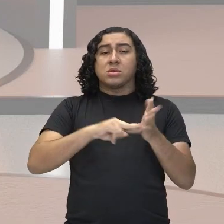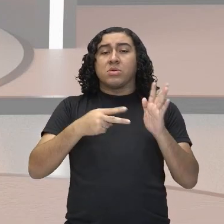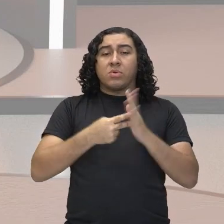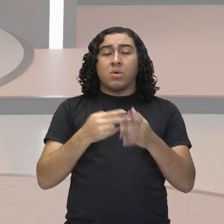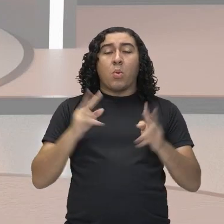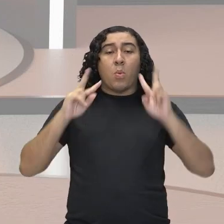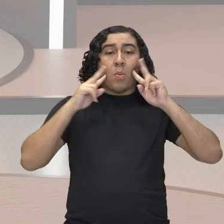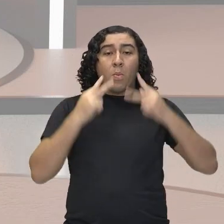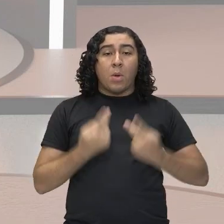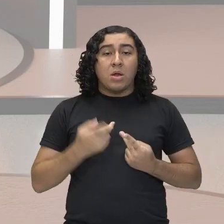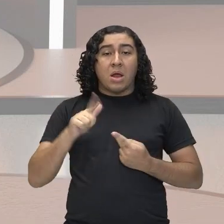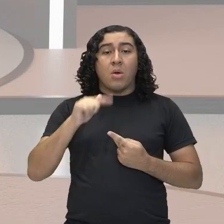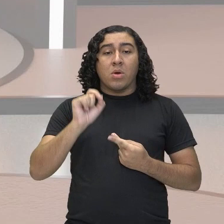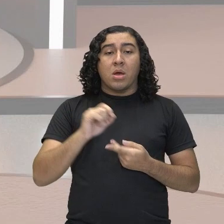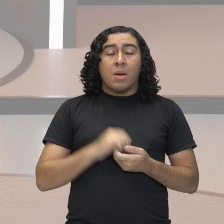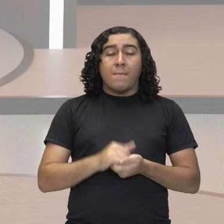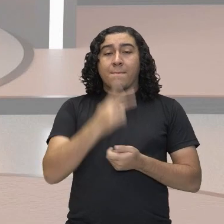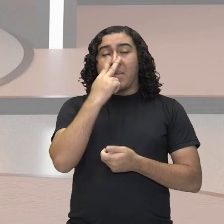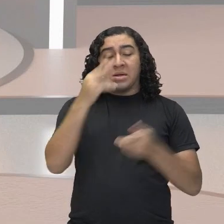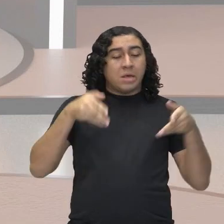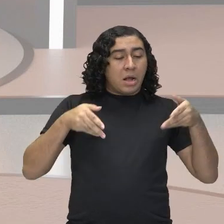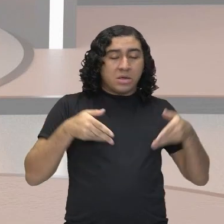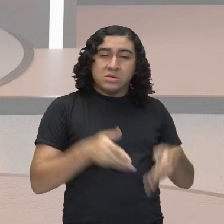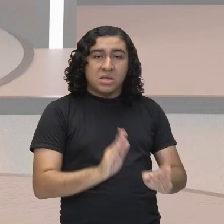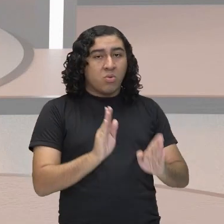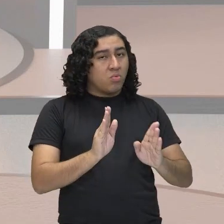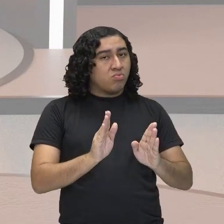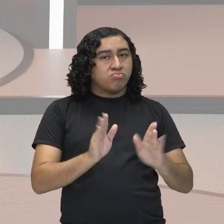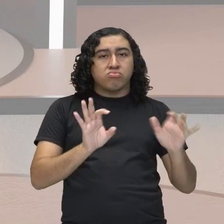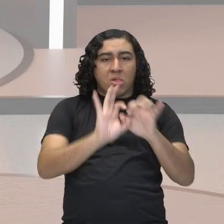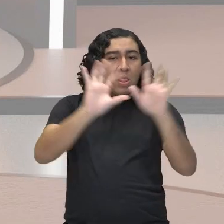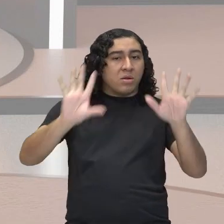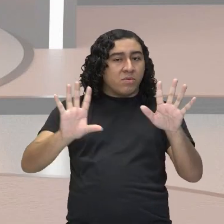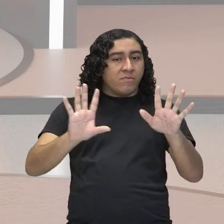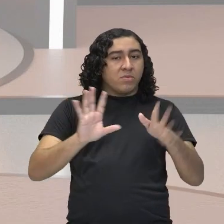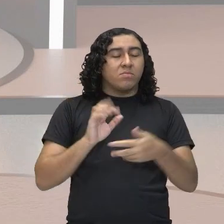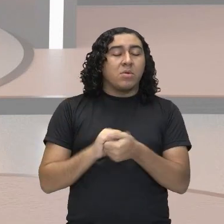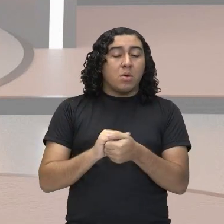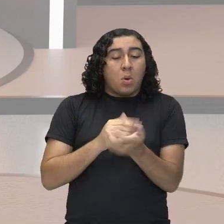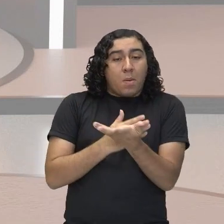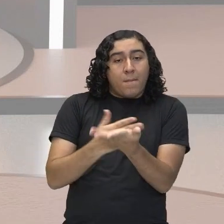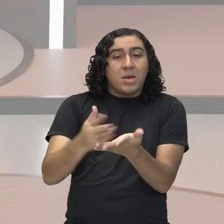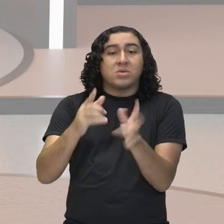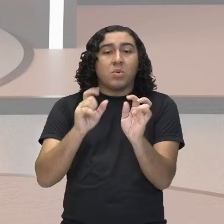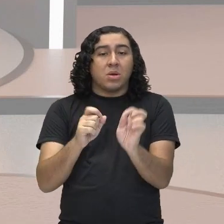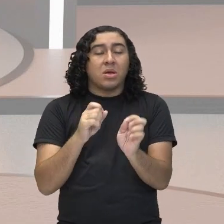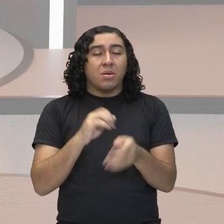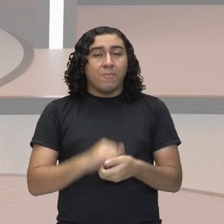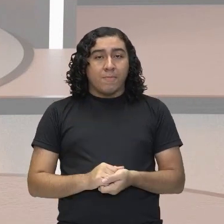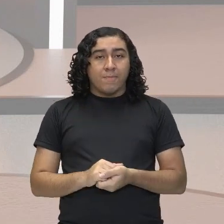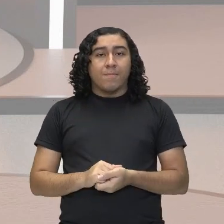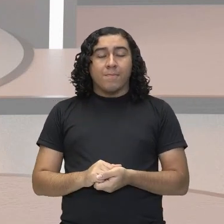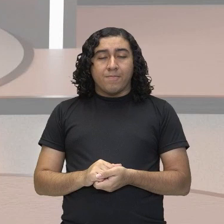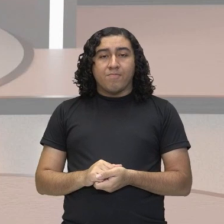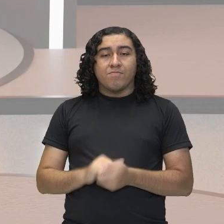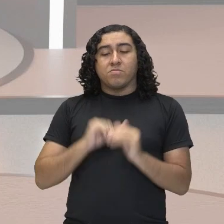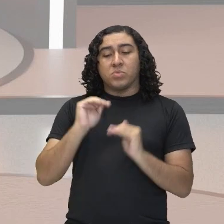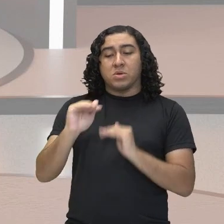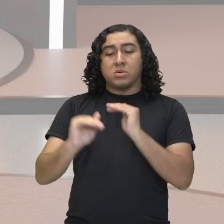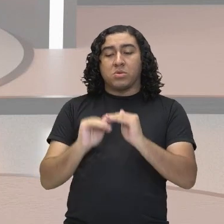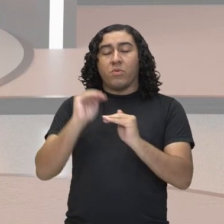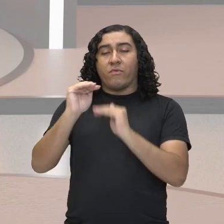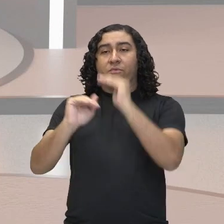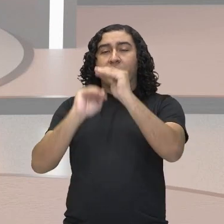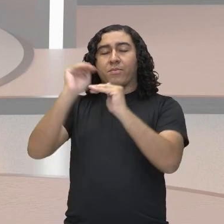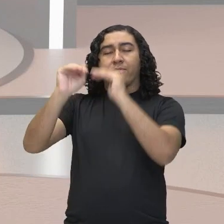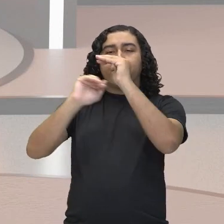quê? Jogado no mundo. Ele vai então fazer o quê? Começar a se construir.